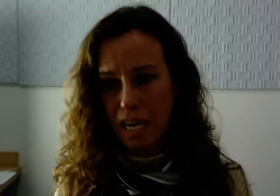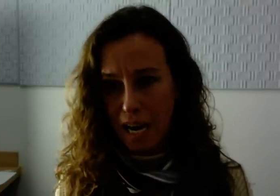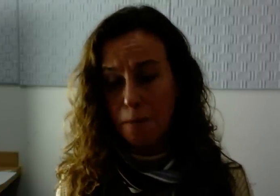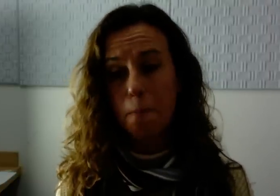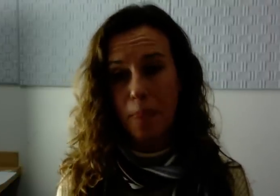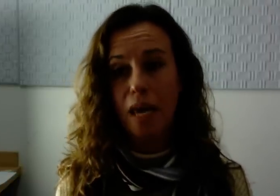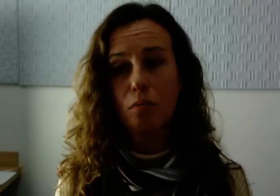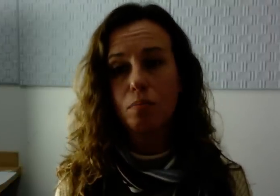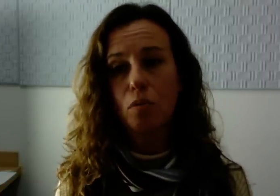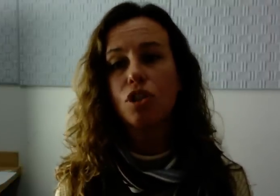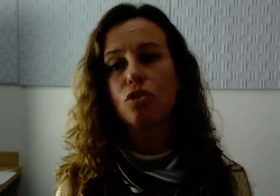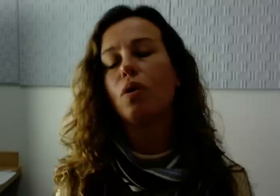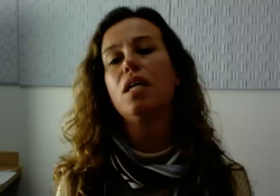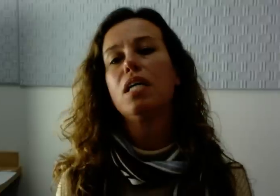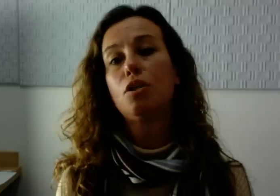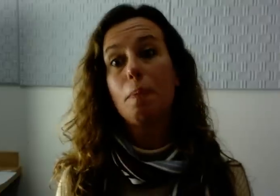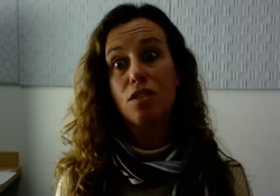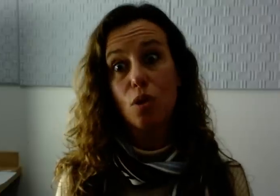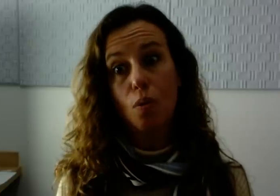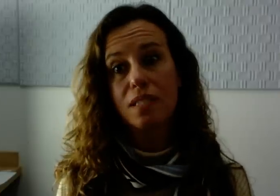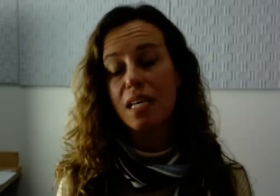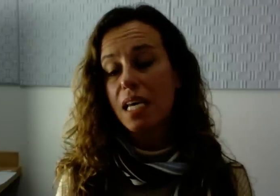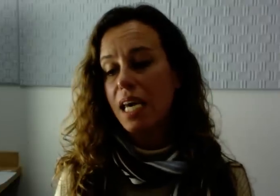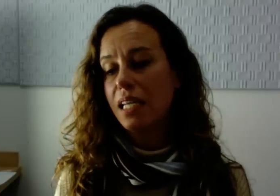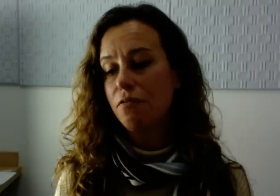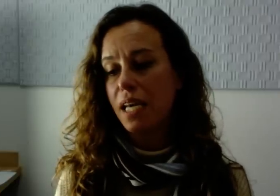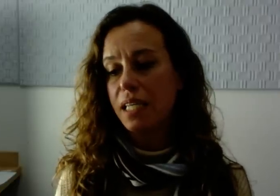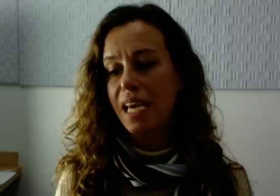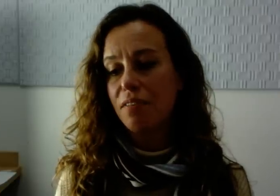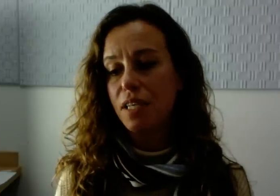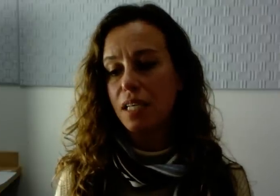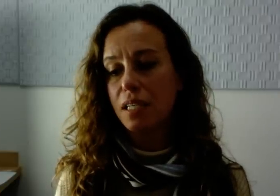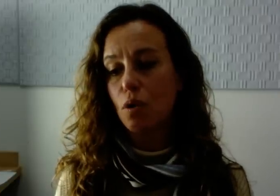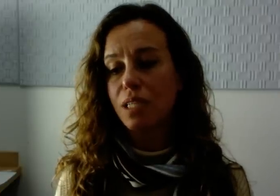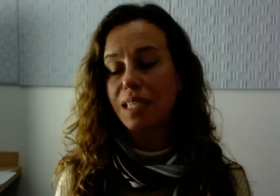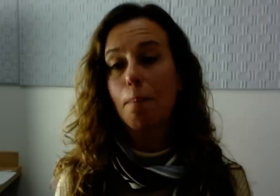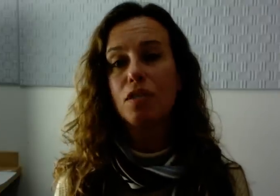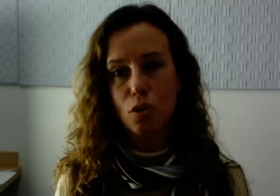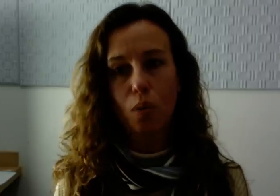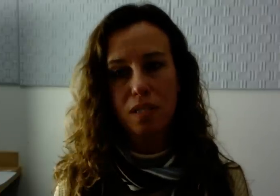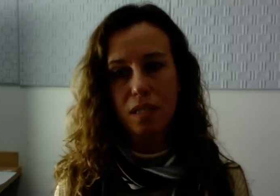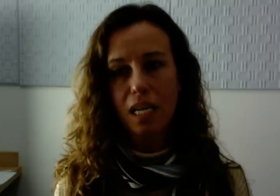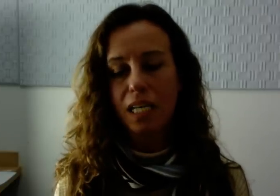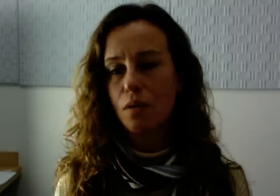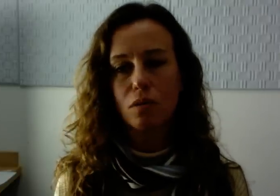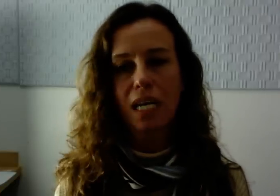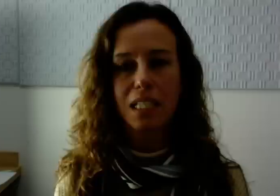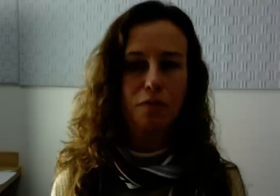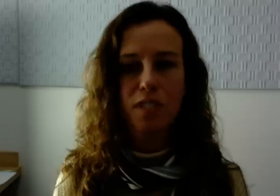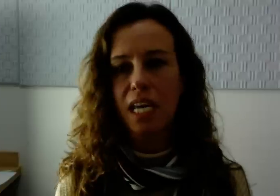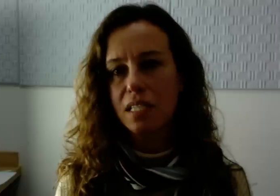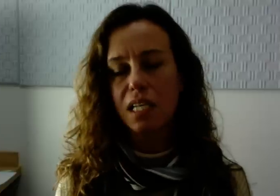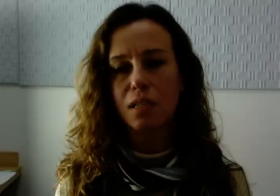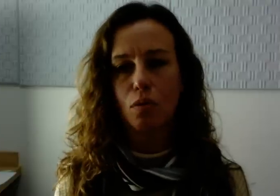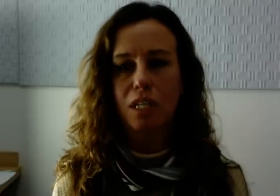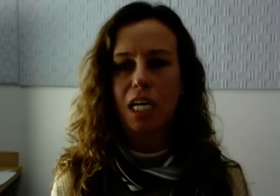de RH né um bom gestor de pessoas ele ele deve eh contratar pessoas ele não contrata a